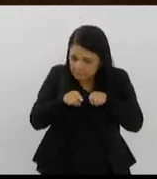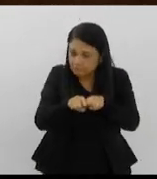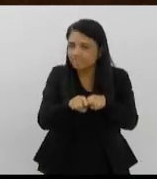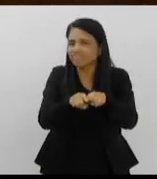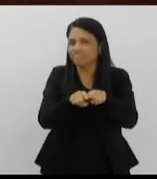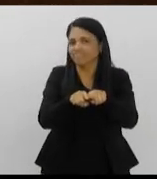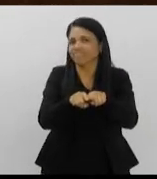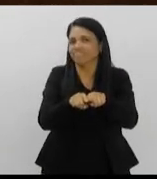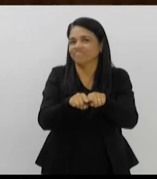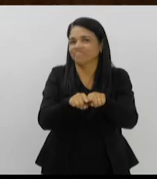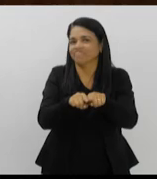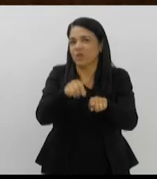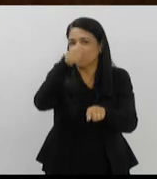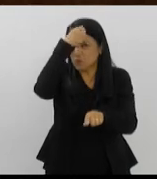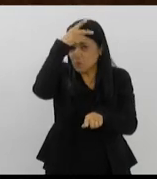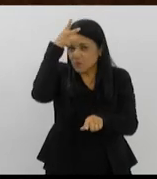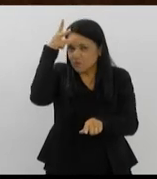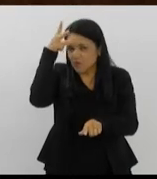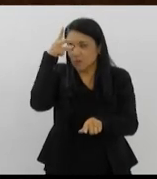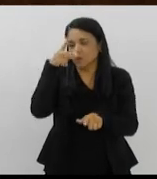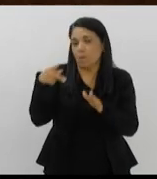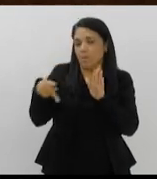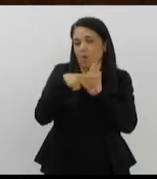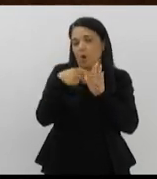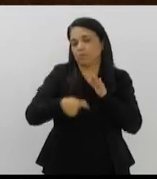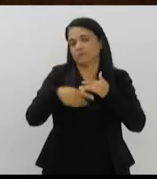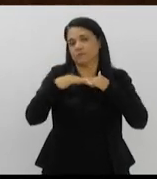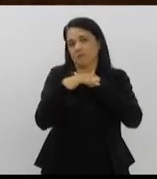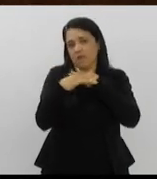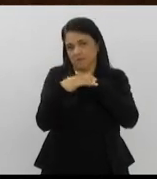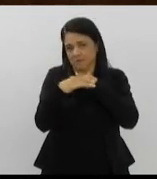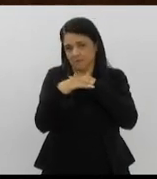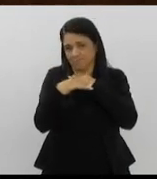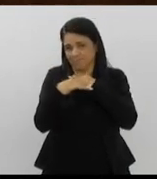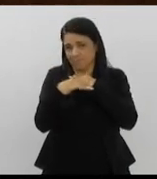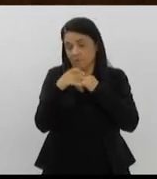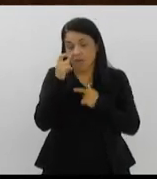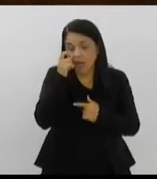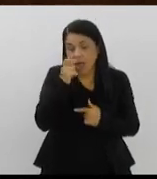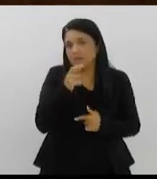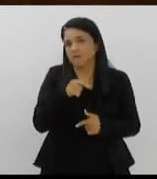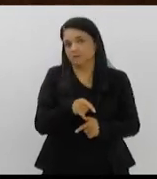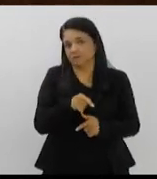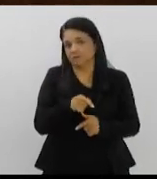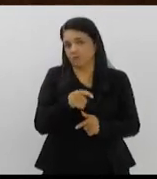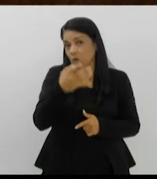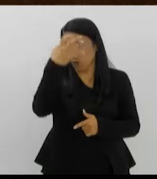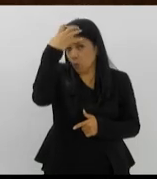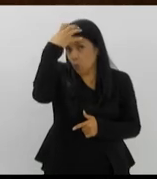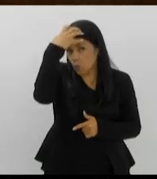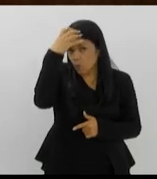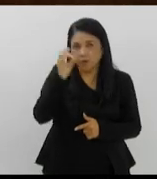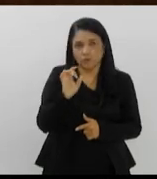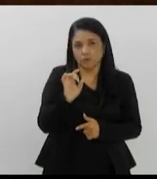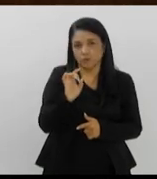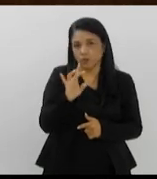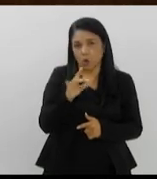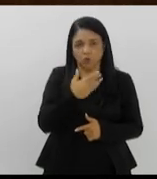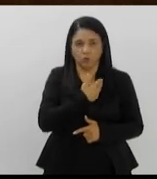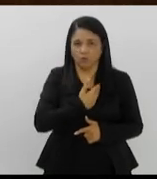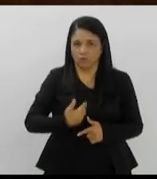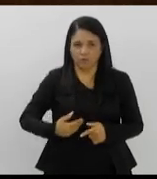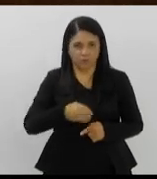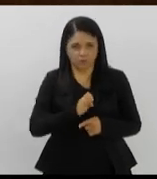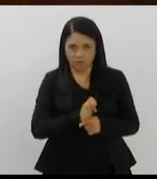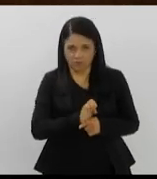a anuência do prefeito de sua cidade. Então, se atentem a isso. A culpa não é única e mera exclusiva do governo do